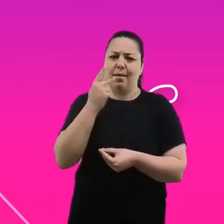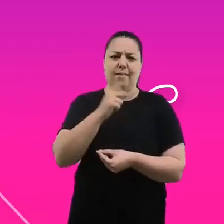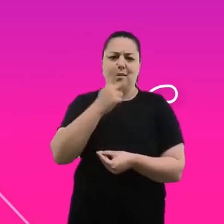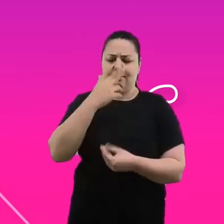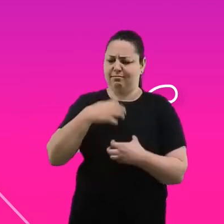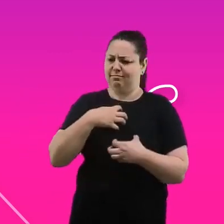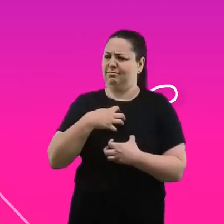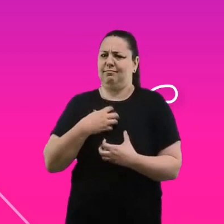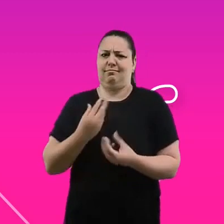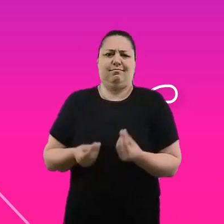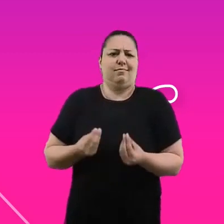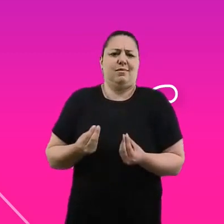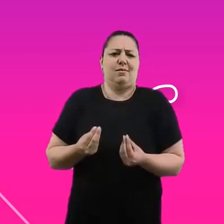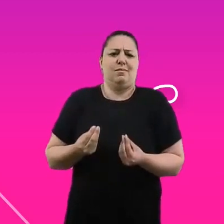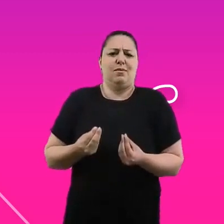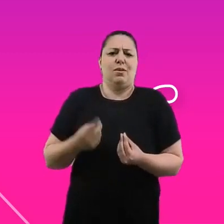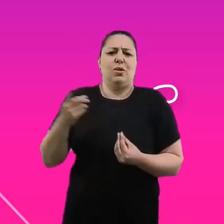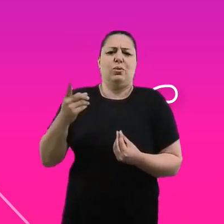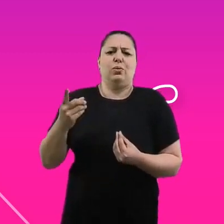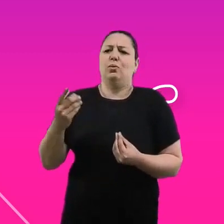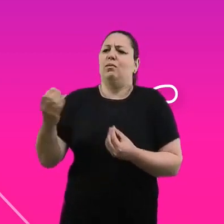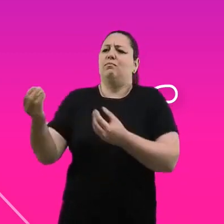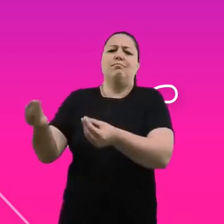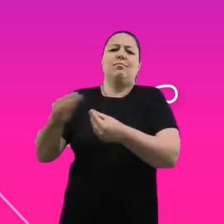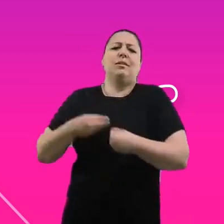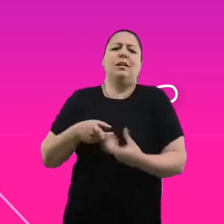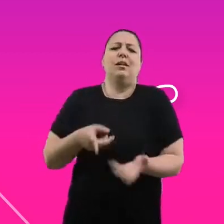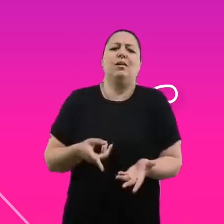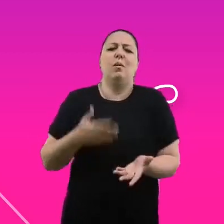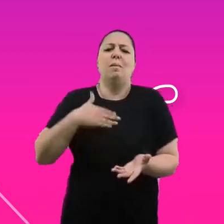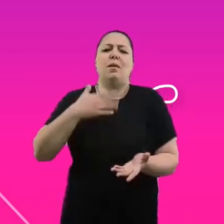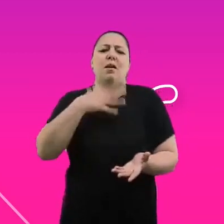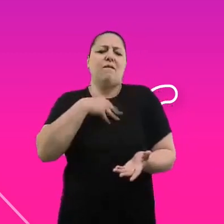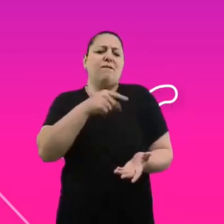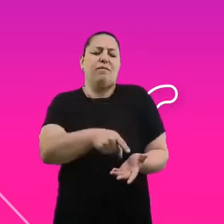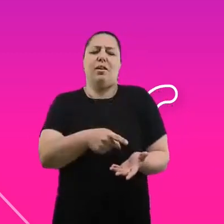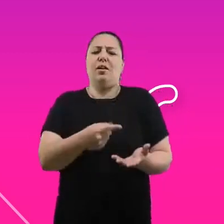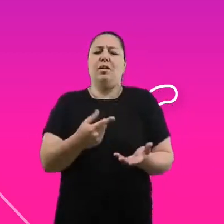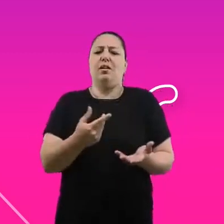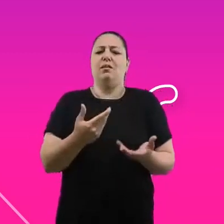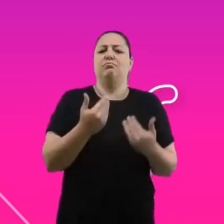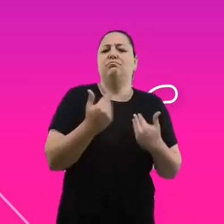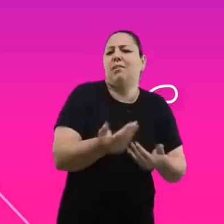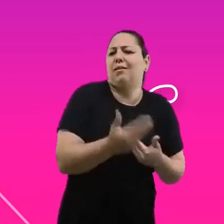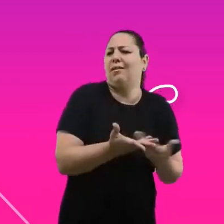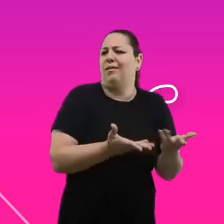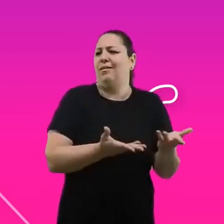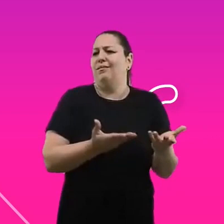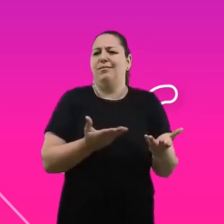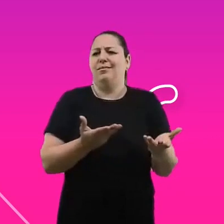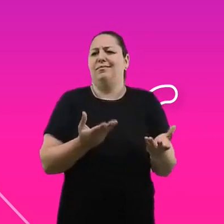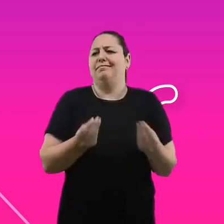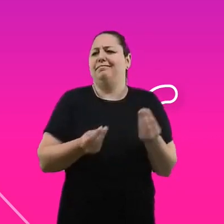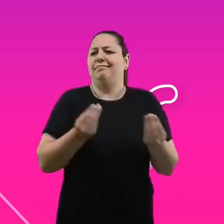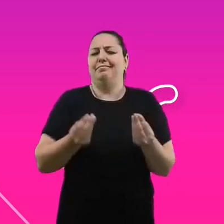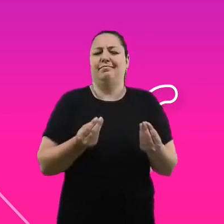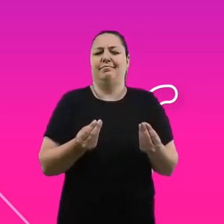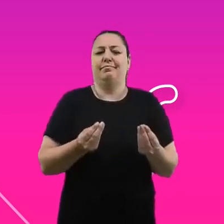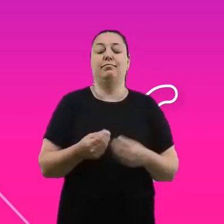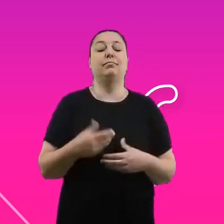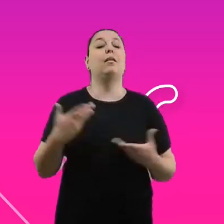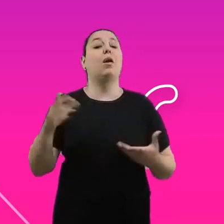lá na loja, falou que absurdo, vocês estão mandando isso, minha filha é adolescente. E aí, o que aconteceu foi, 3 semanas